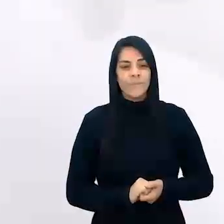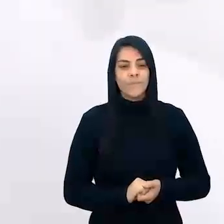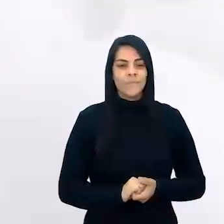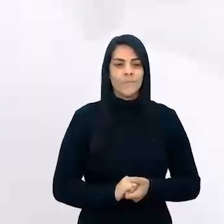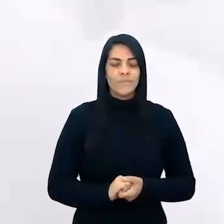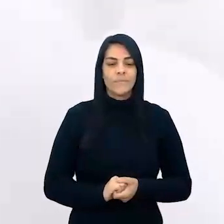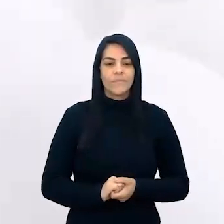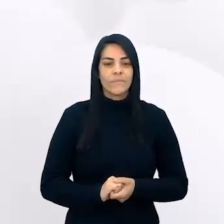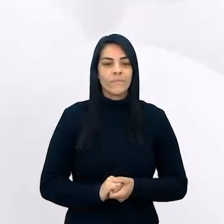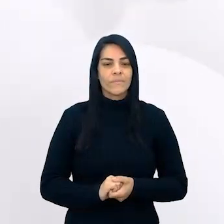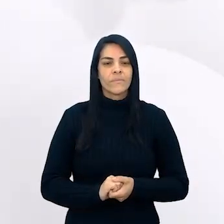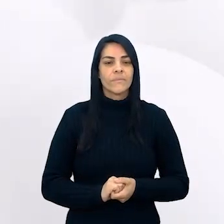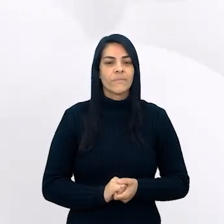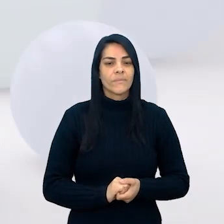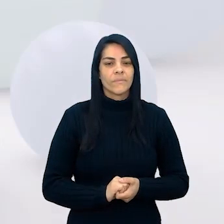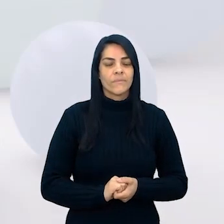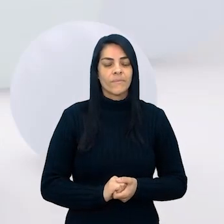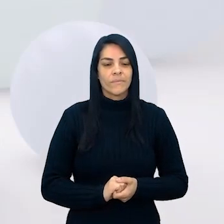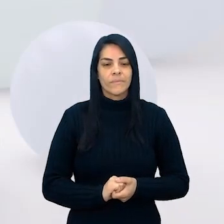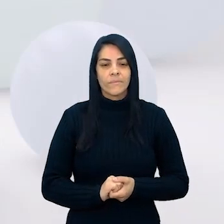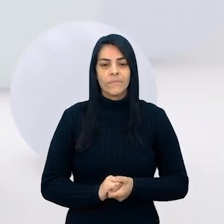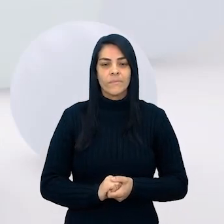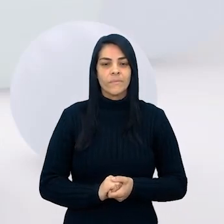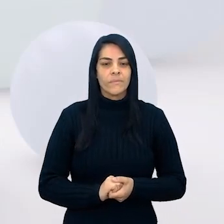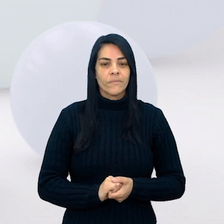favor. Ele vai falar sobre